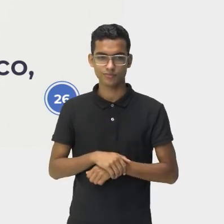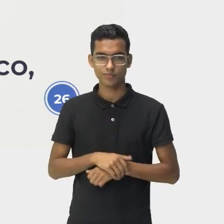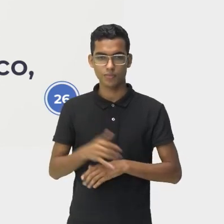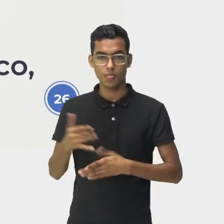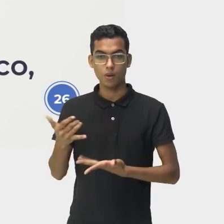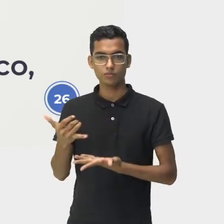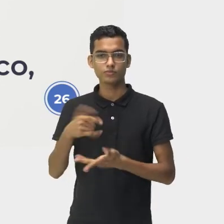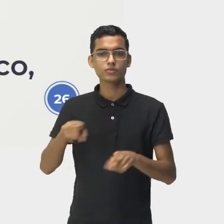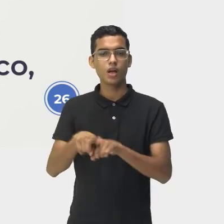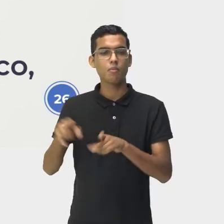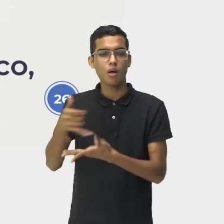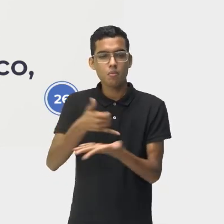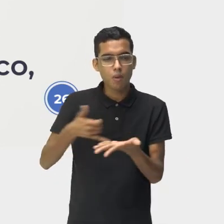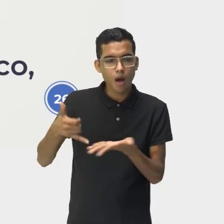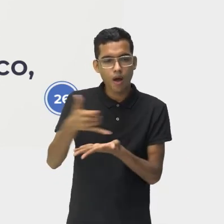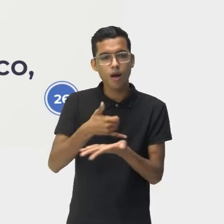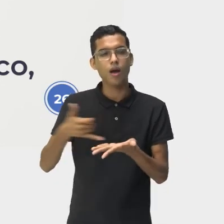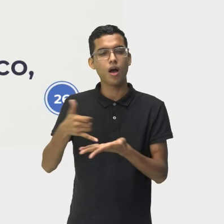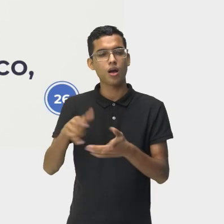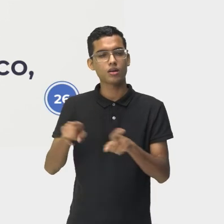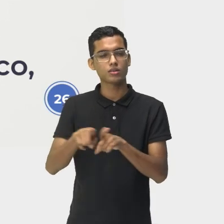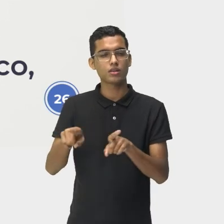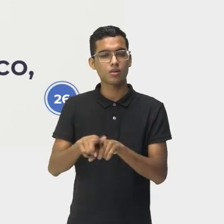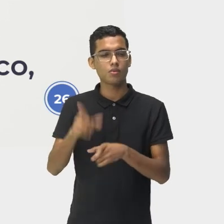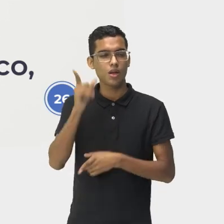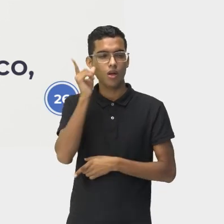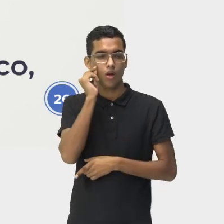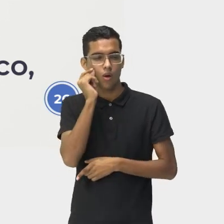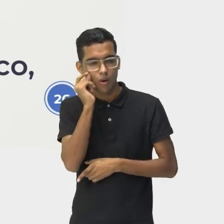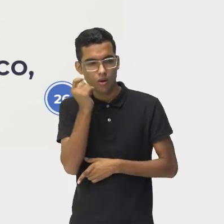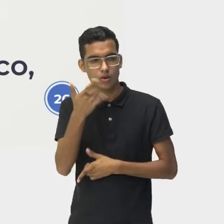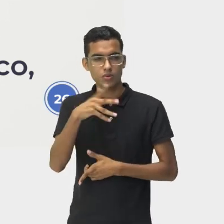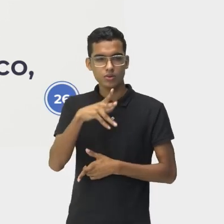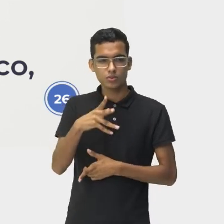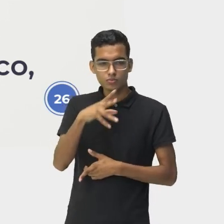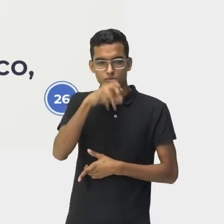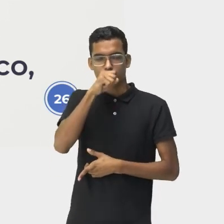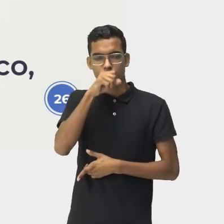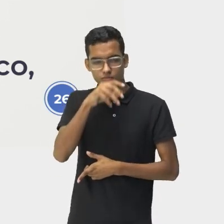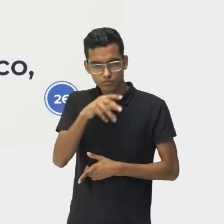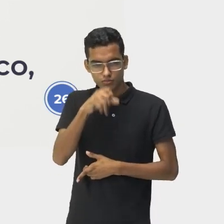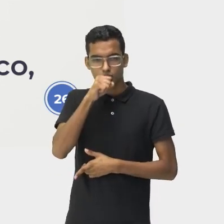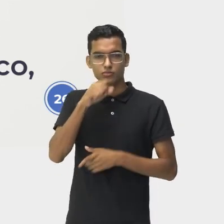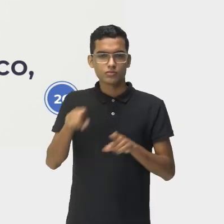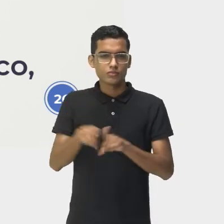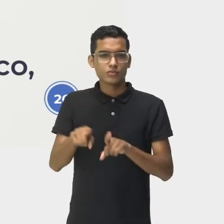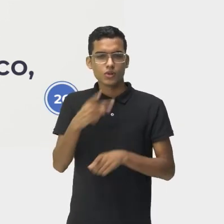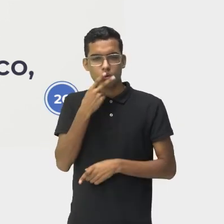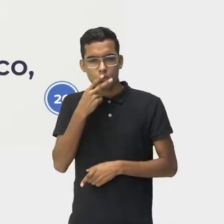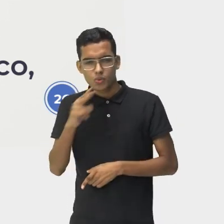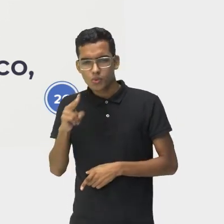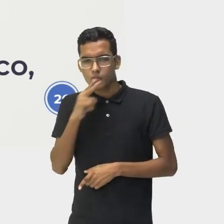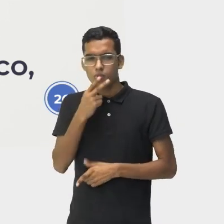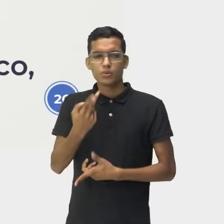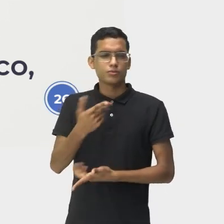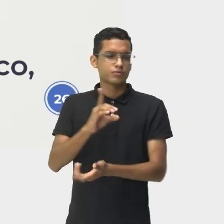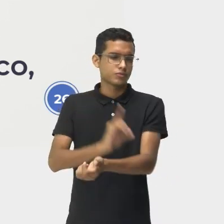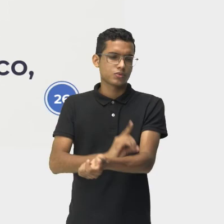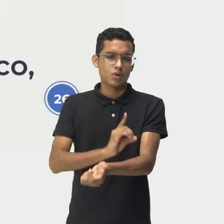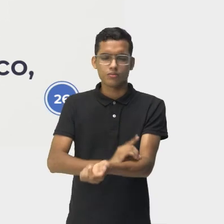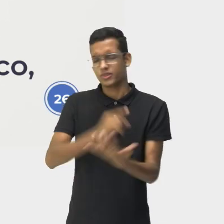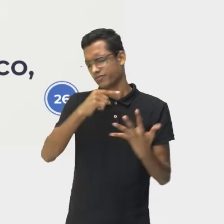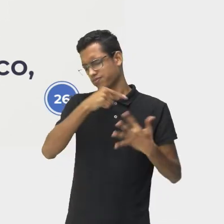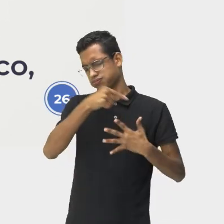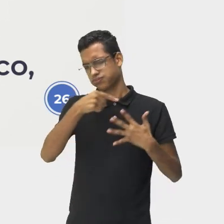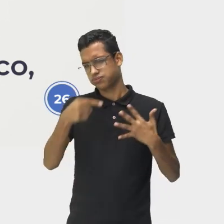apneia obstrutiva do sono, do tabagismo, da diabetes mellitus e assim por diante, tá? E aí eu perguntei